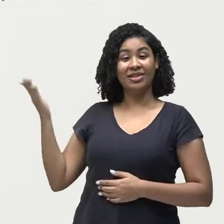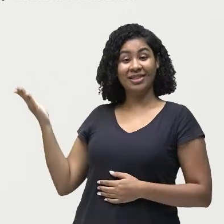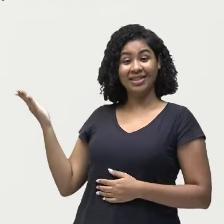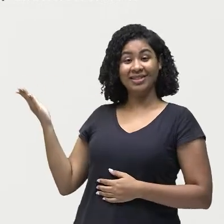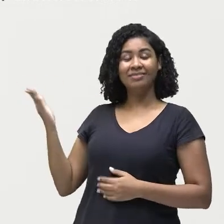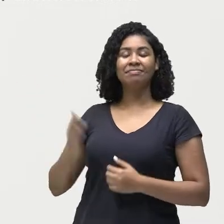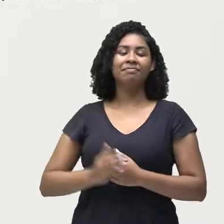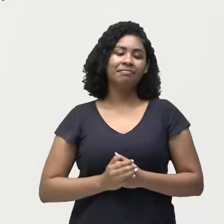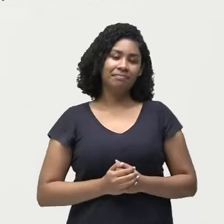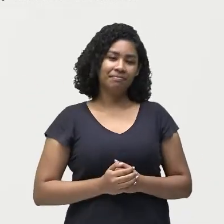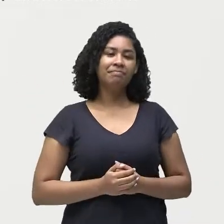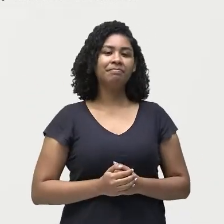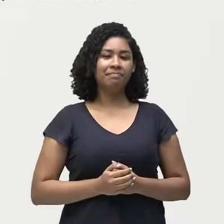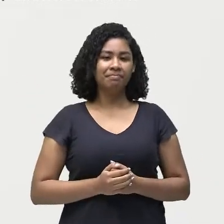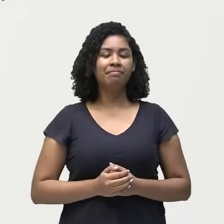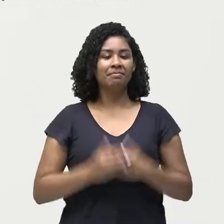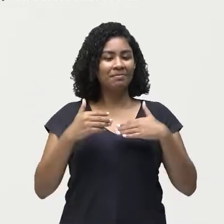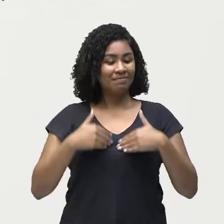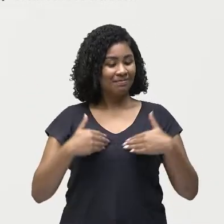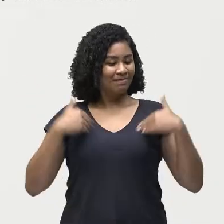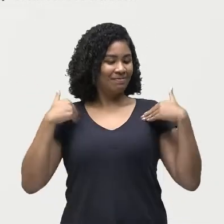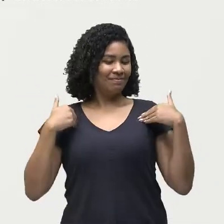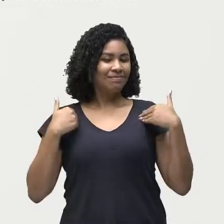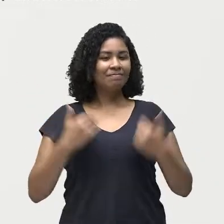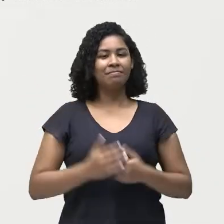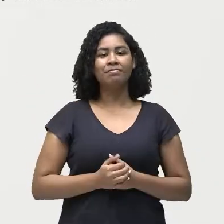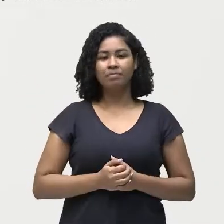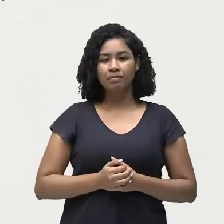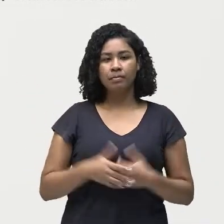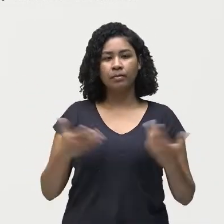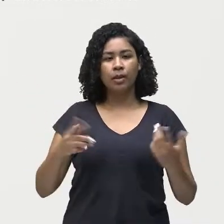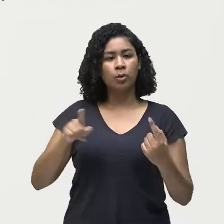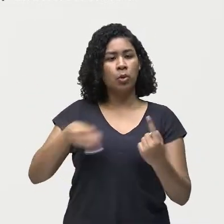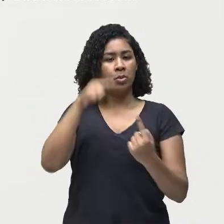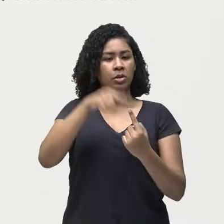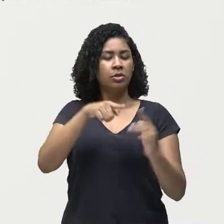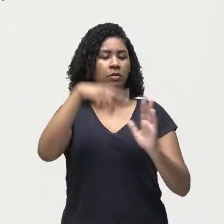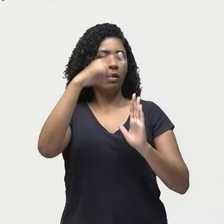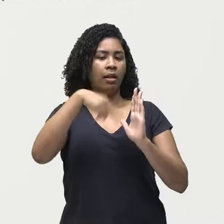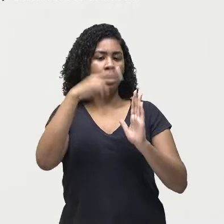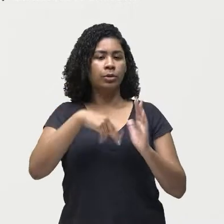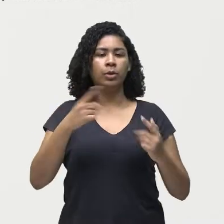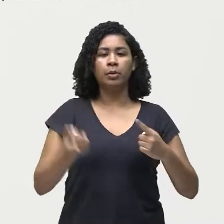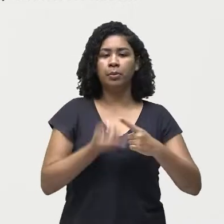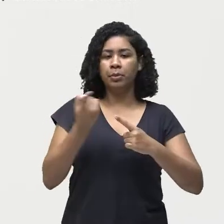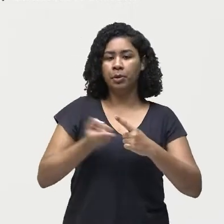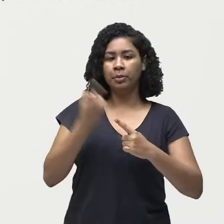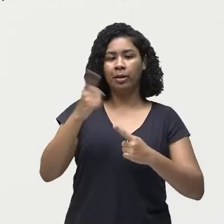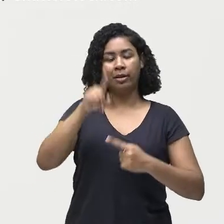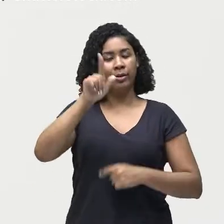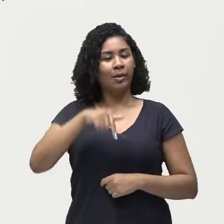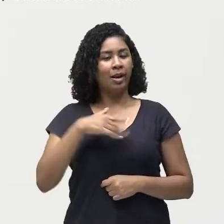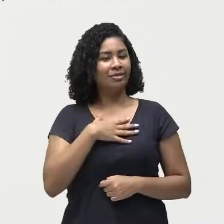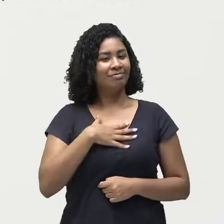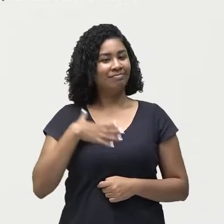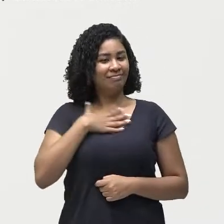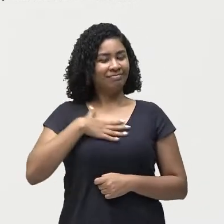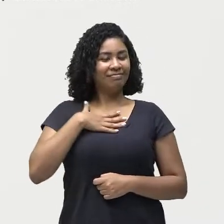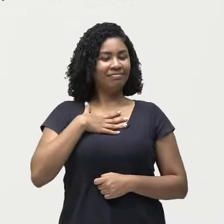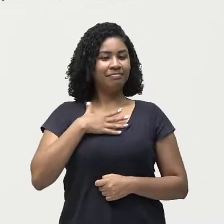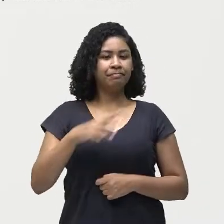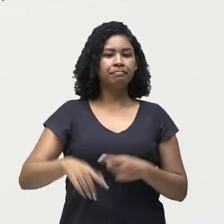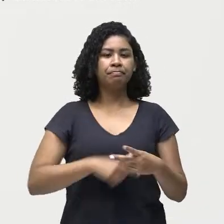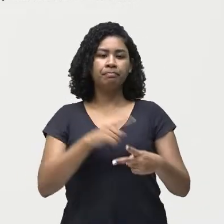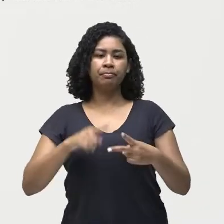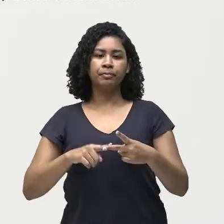aqui, entretenimento. Então, nossos objetivos de leitura, o nosso primeiro, ler para entretenimento. Também nós